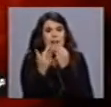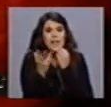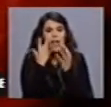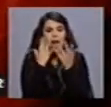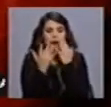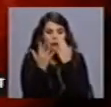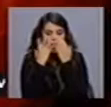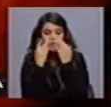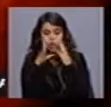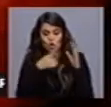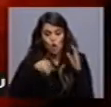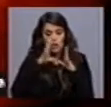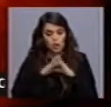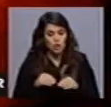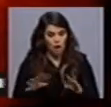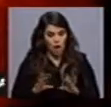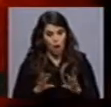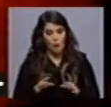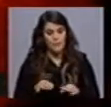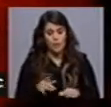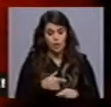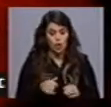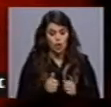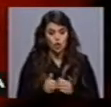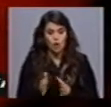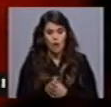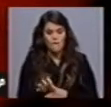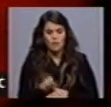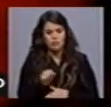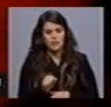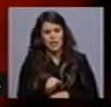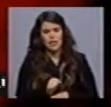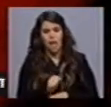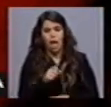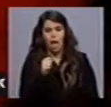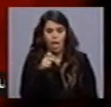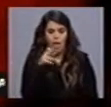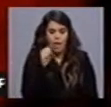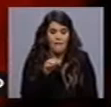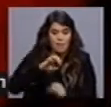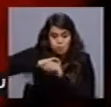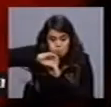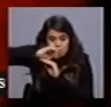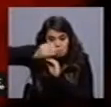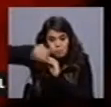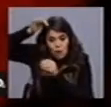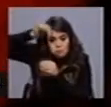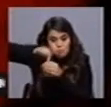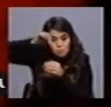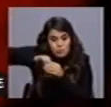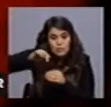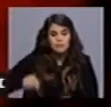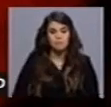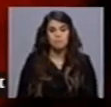porquê, conseguimos captar é todo o meio gasoso que está à volta e está por dentro, no espaço entre as